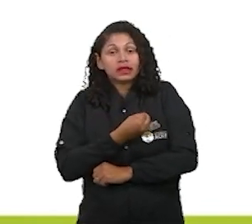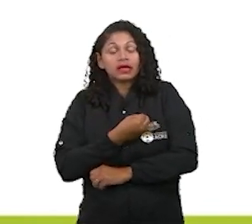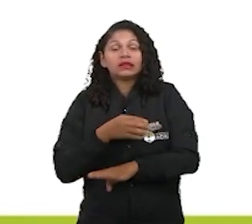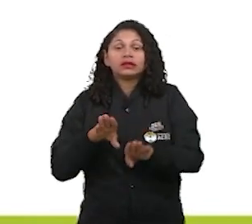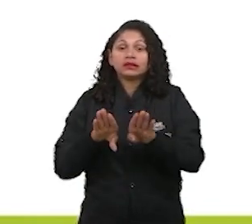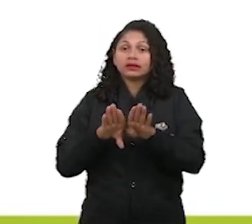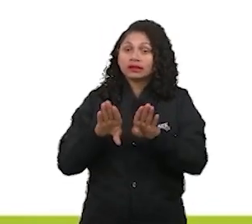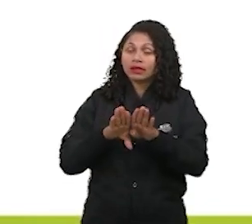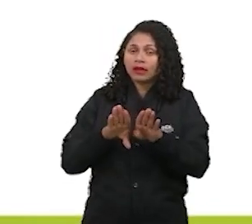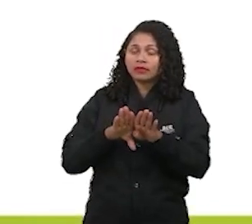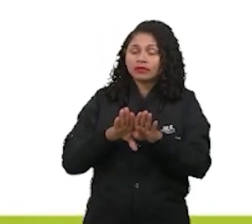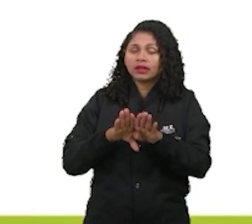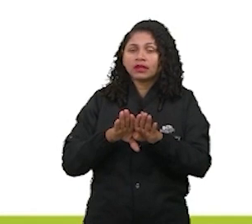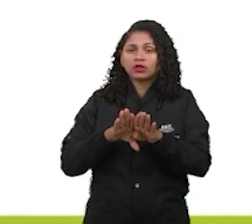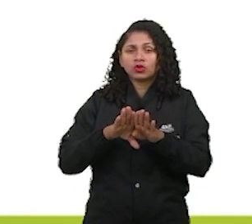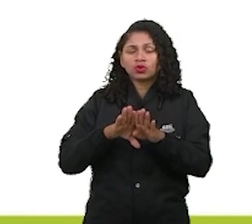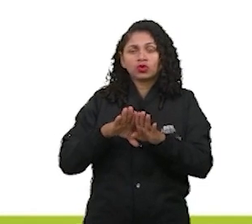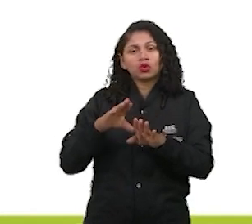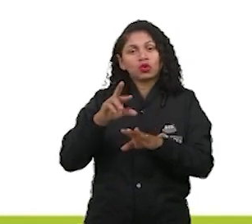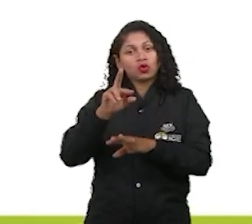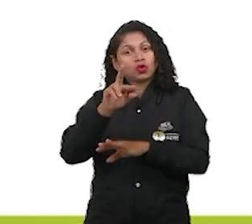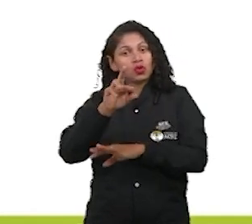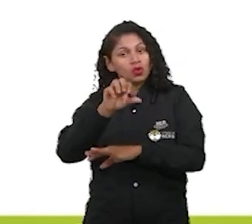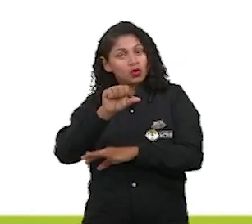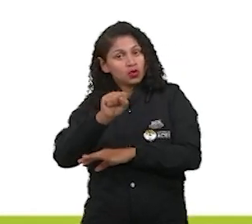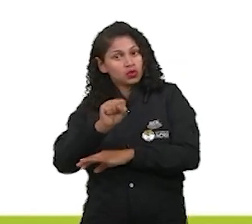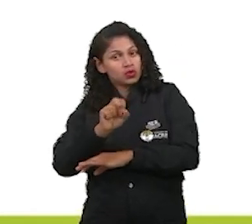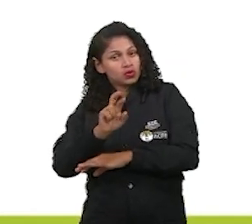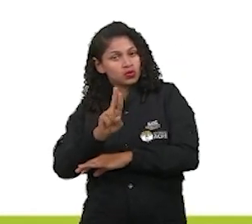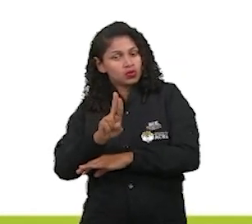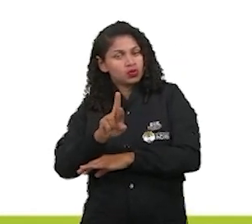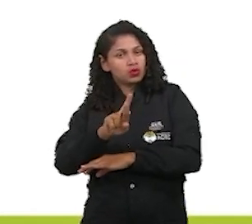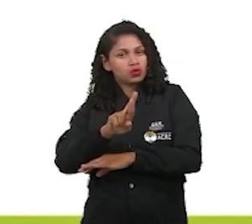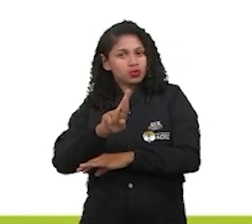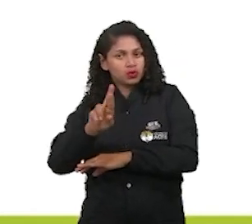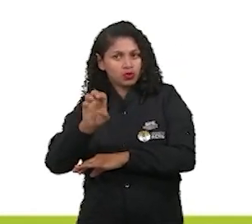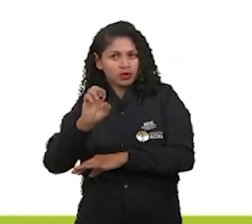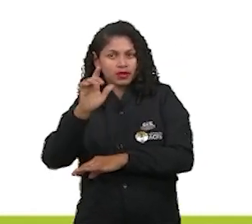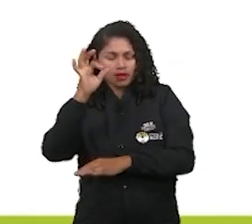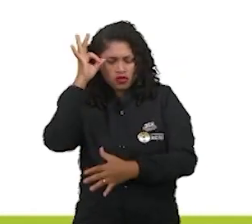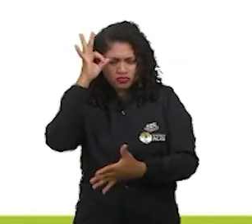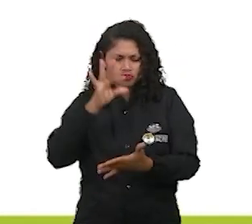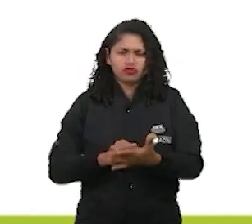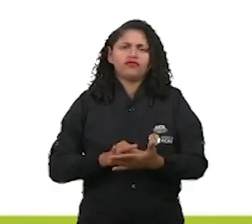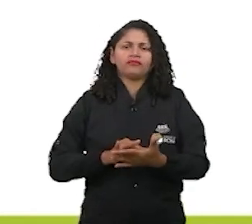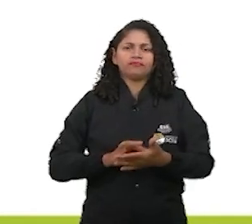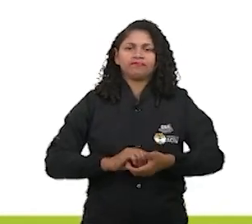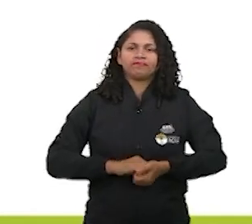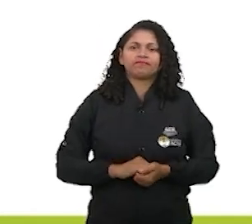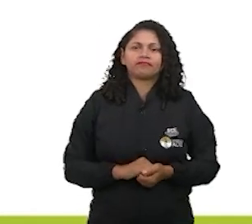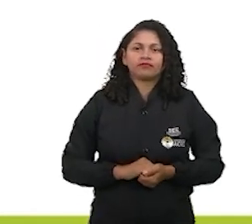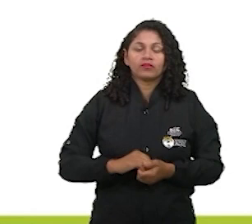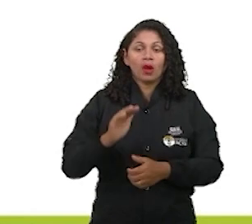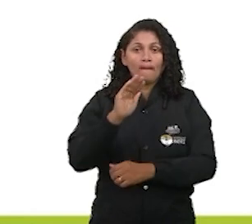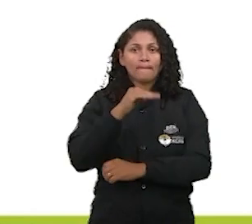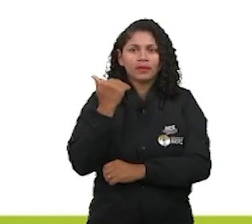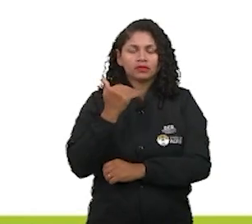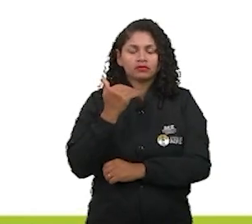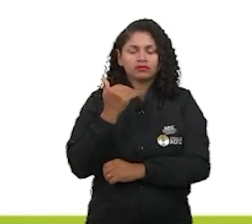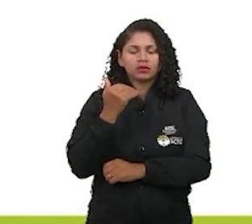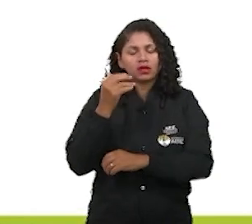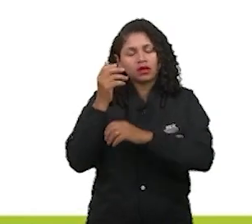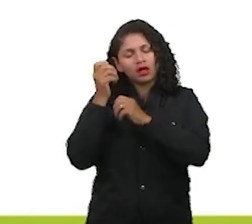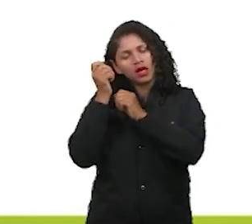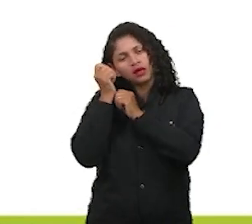Mário Quintana. Temos aqui um poema, O Morto. Eu estava dormindo e me acordaram. E